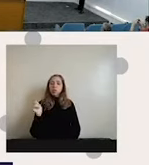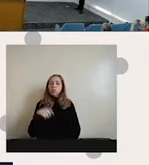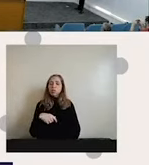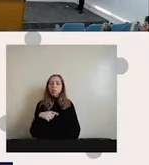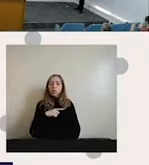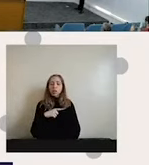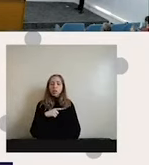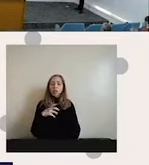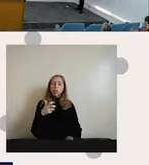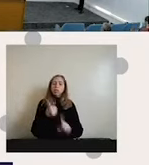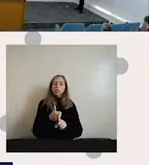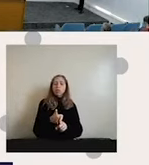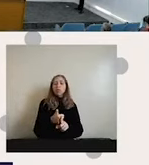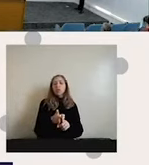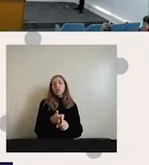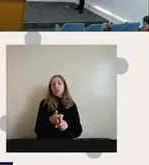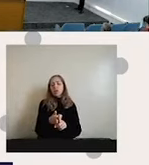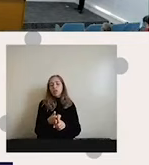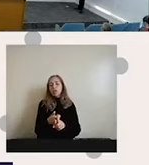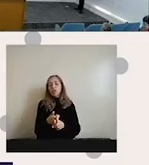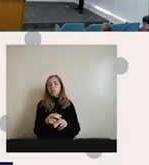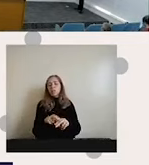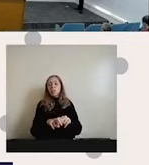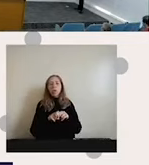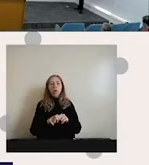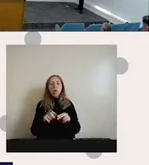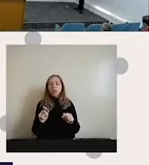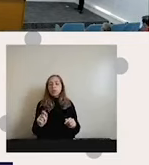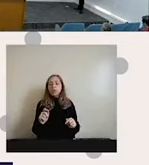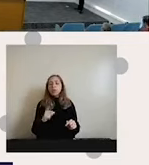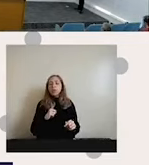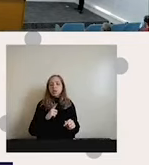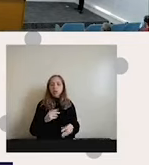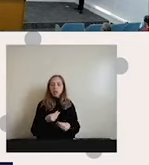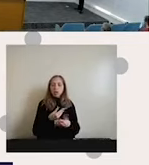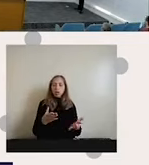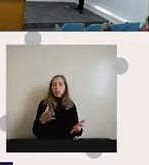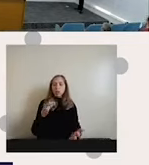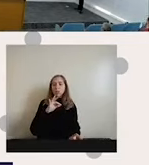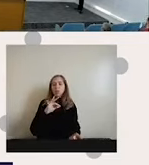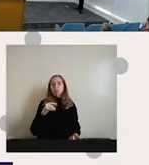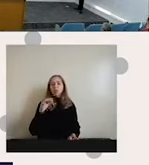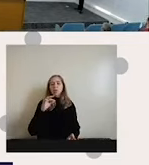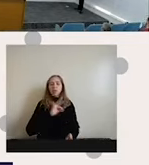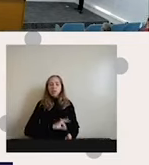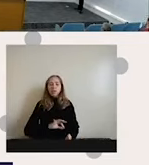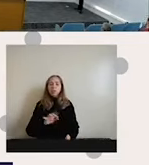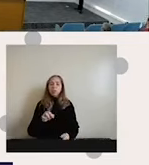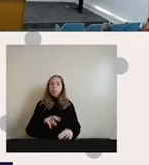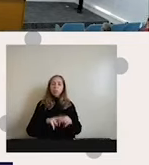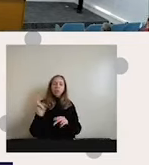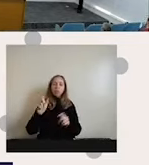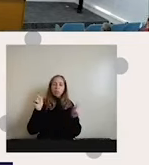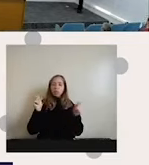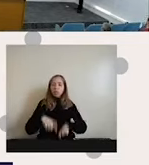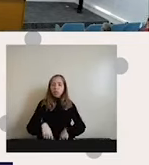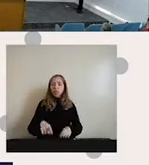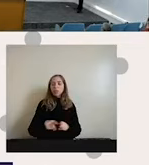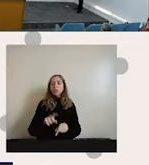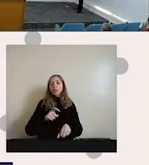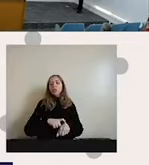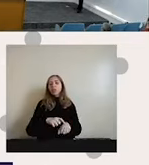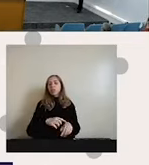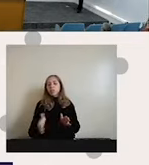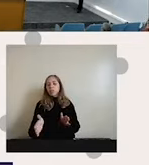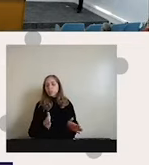acidentários para fins de concessão de benefício por incapacidade, nesse caso, o benefício temporário, né? Se